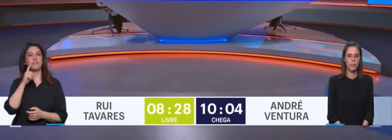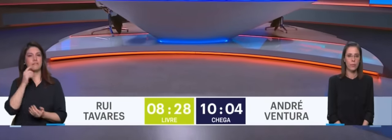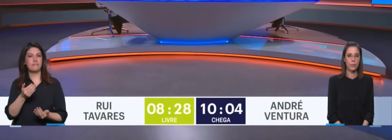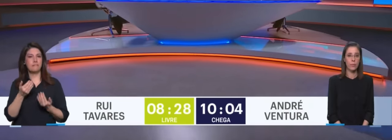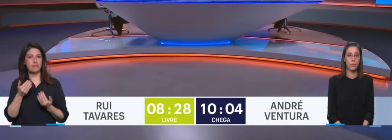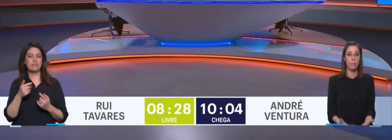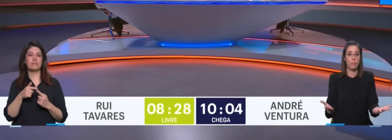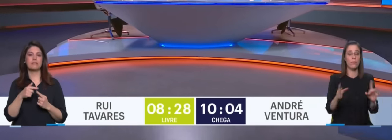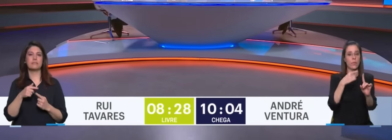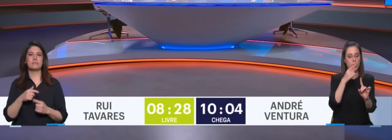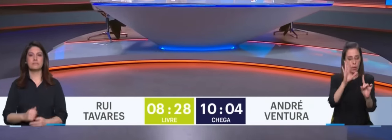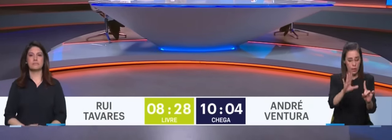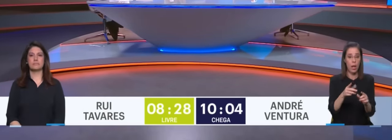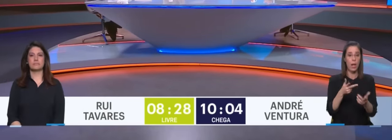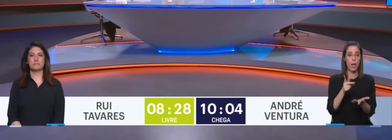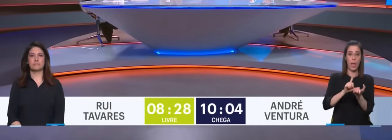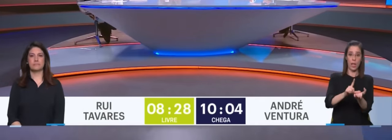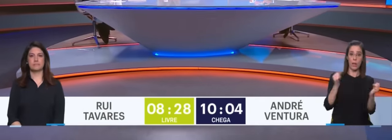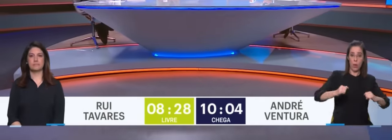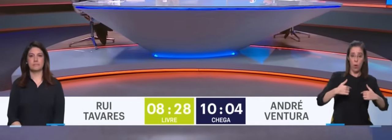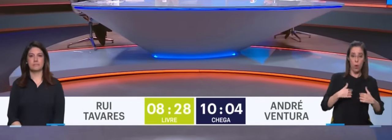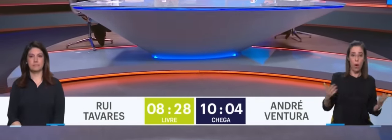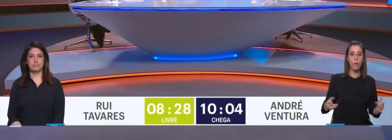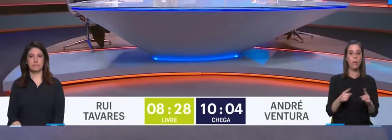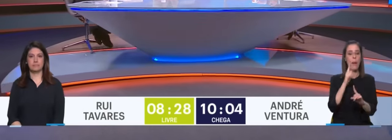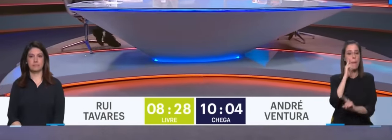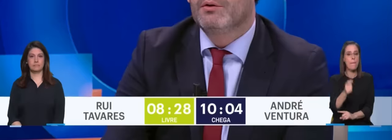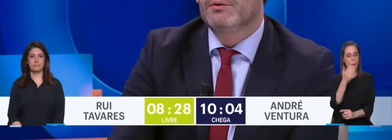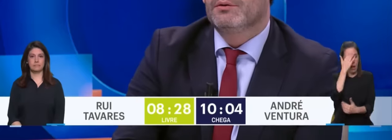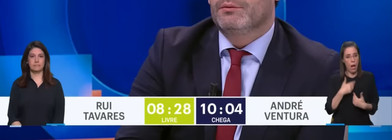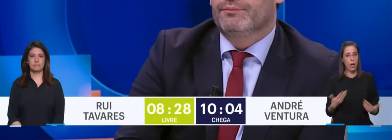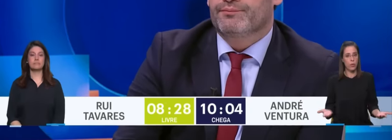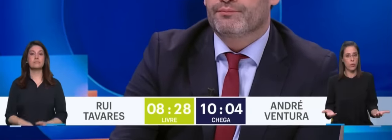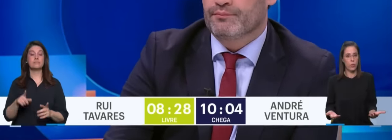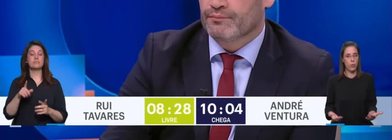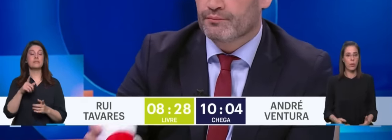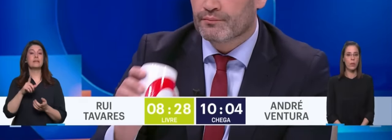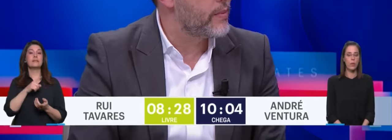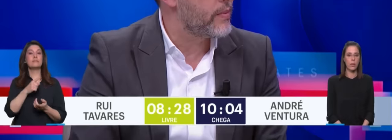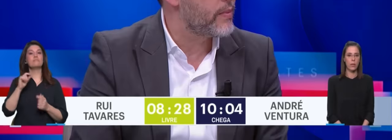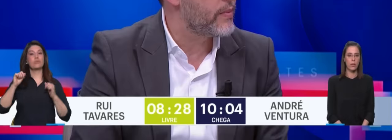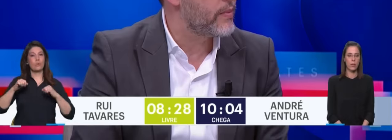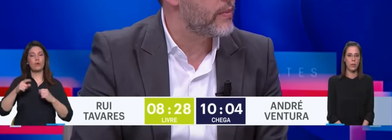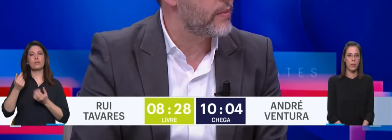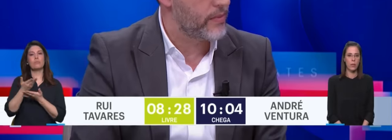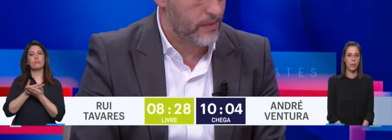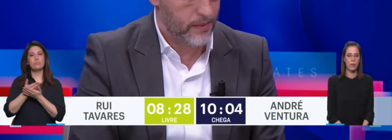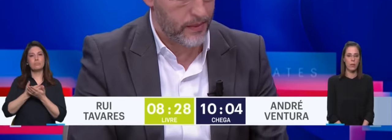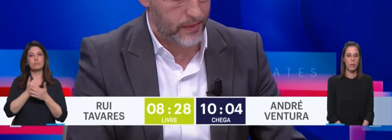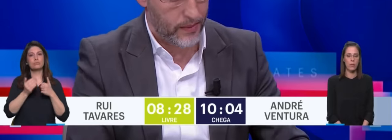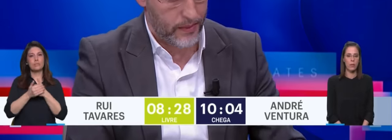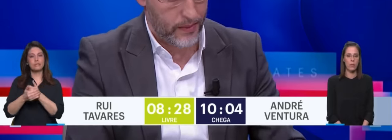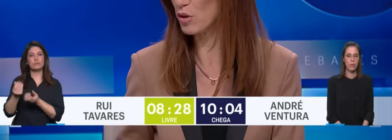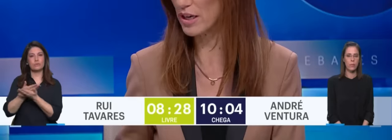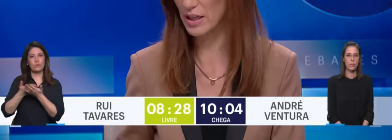process Aliás deixa-me só dizer isto acho que o livre concorda connosco nesta matéria das pensões penso eu com o processo negocial de des adesão à União